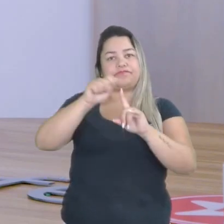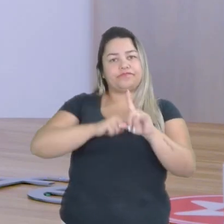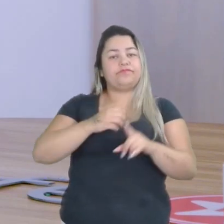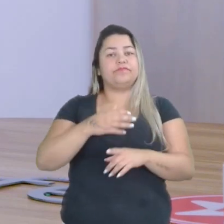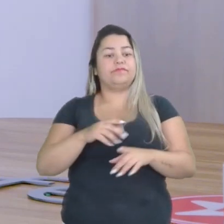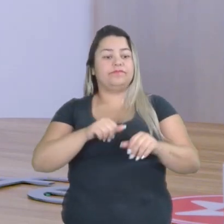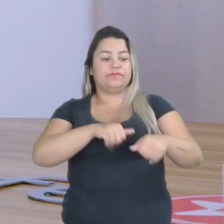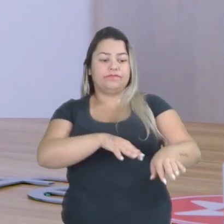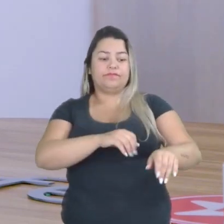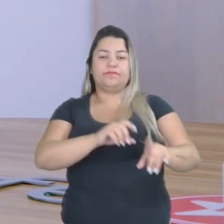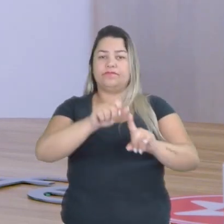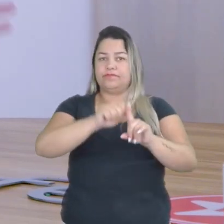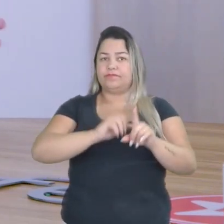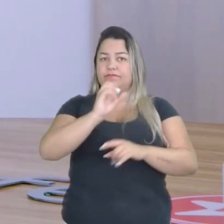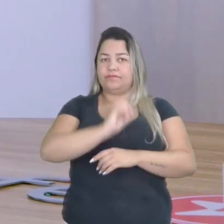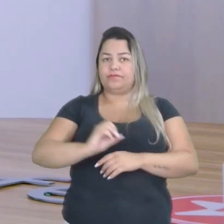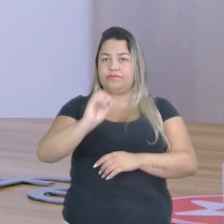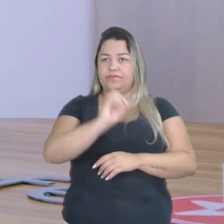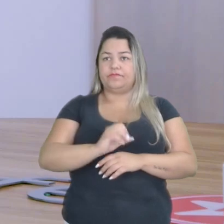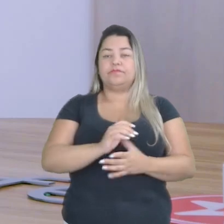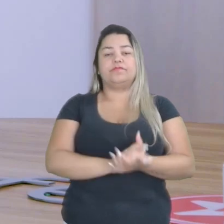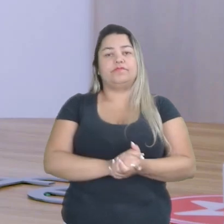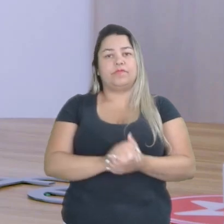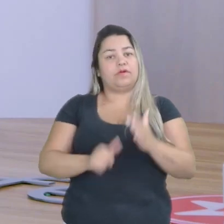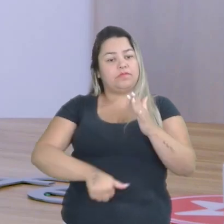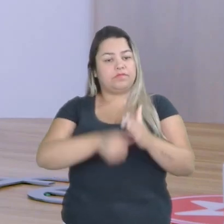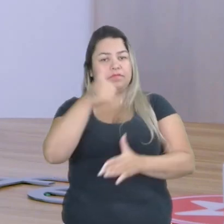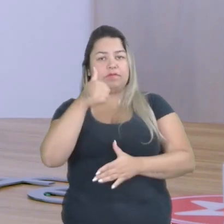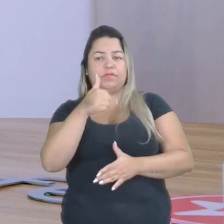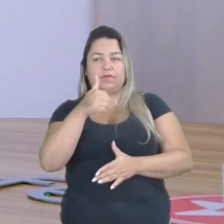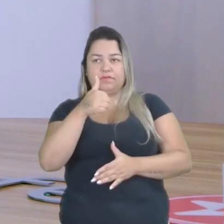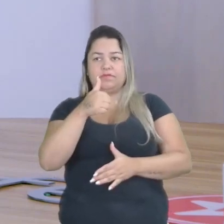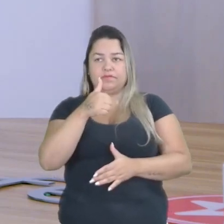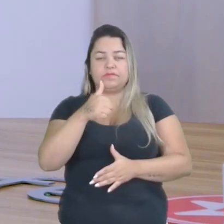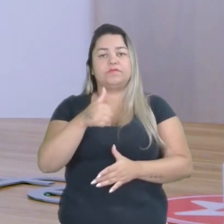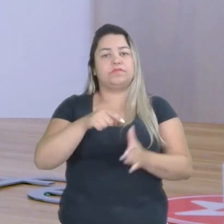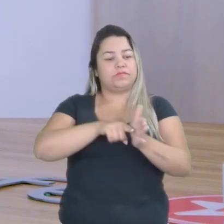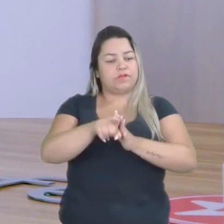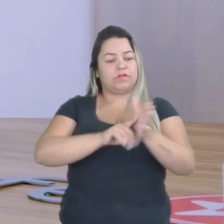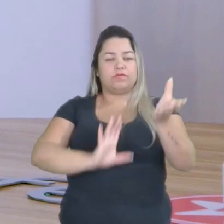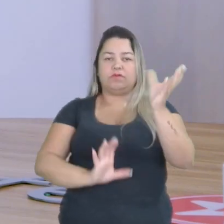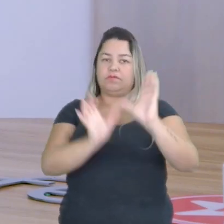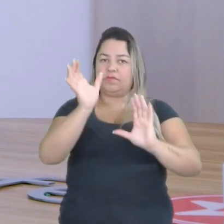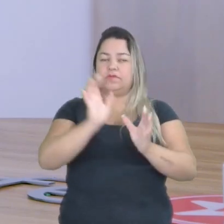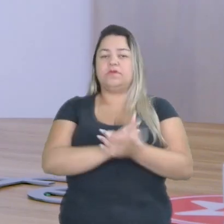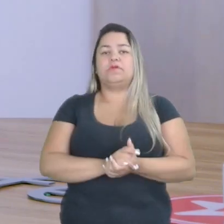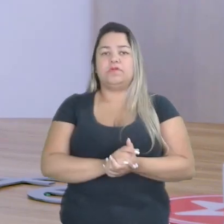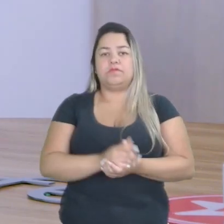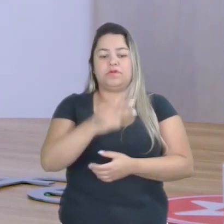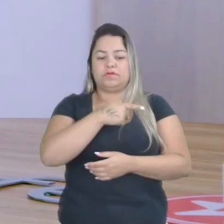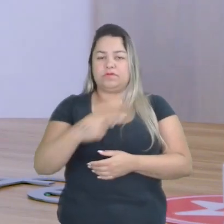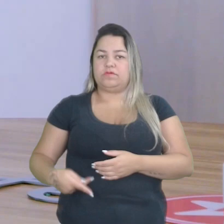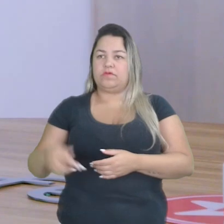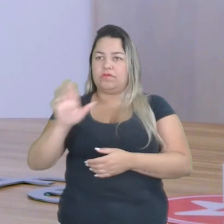nos meses de setembro, outubro, e em novembro, então, teremos essa primeira versão do Plano Clima, que será